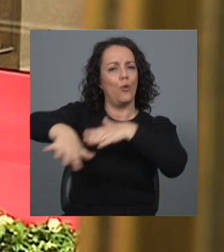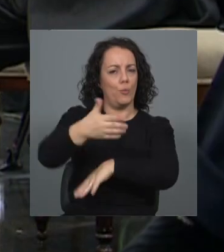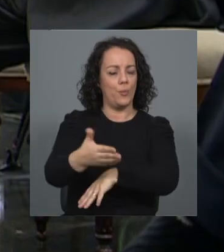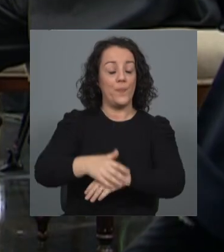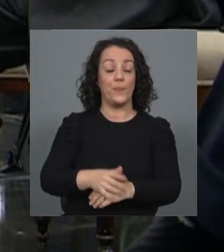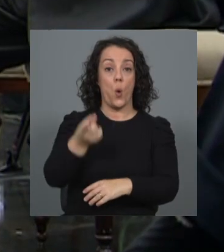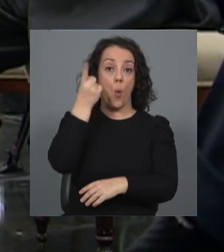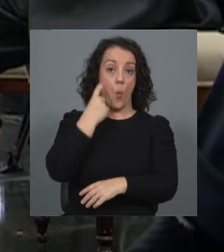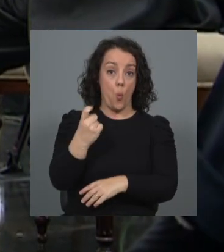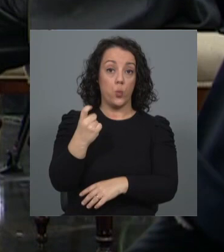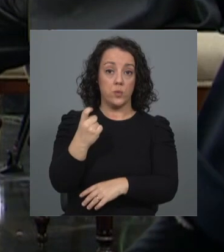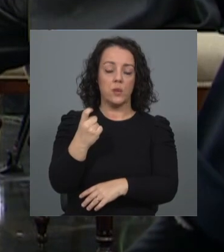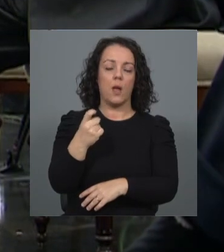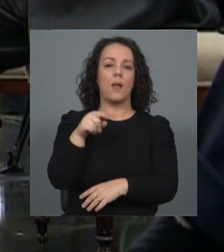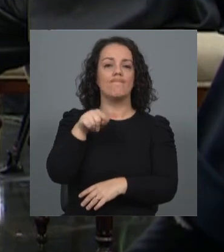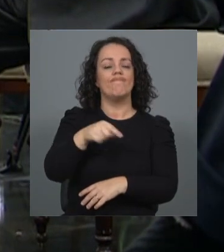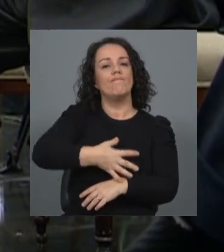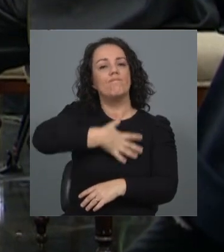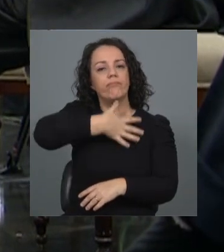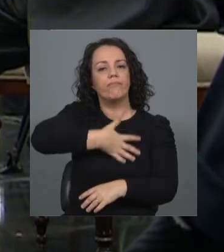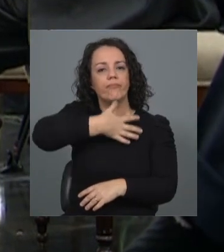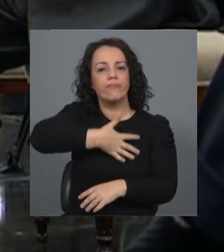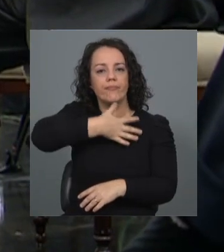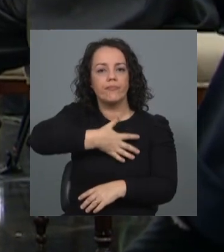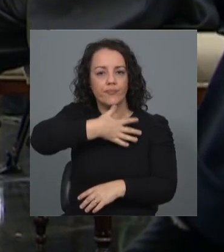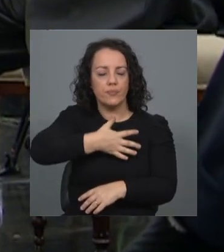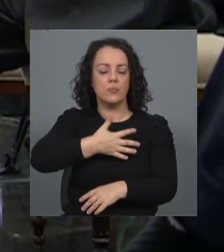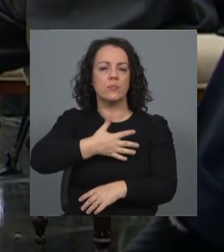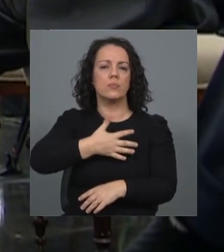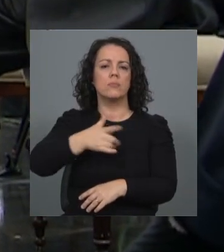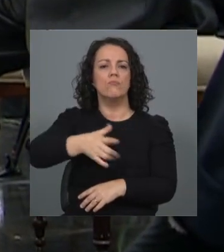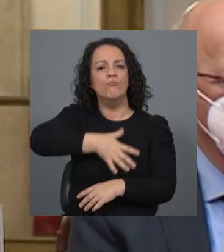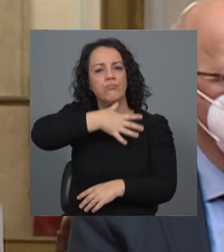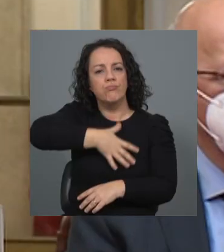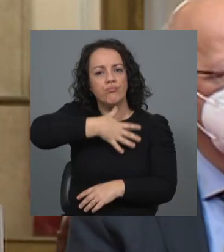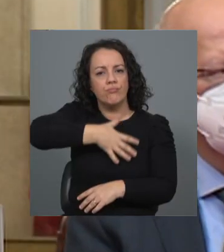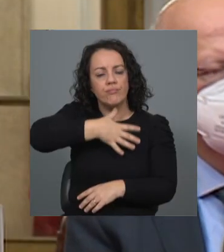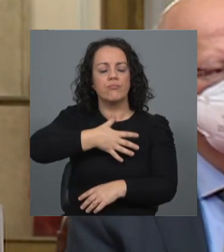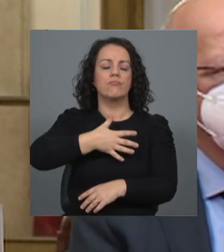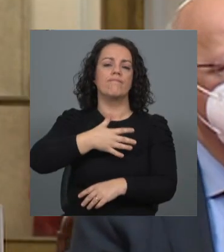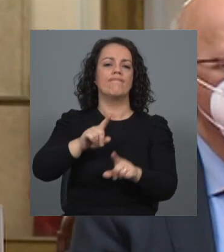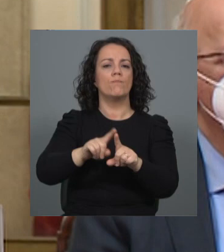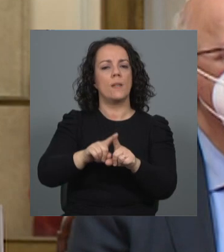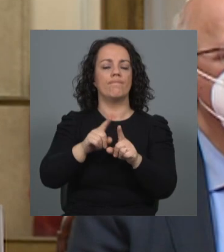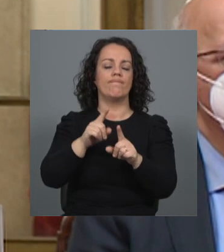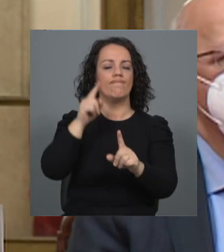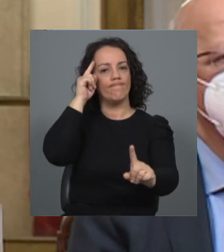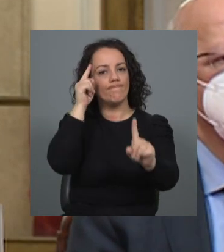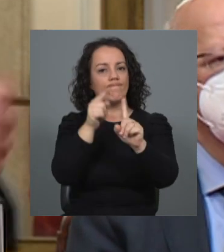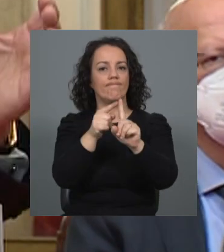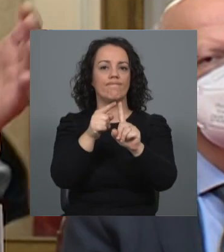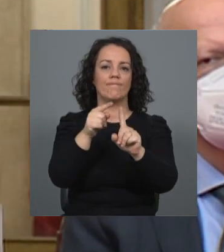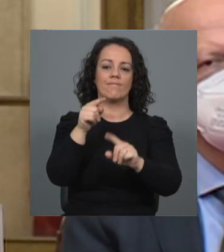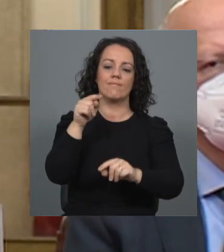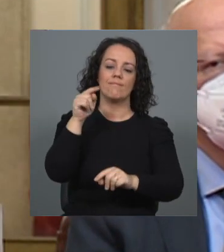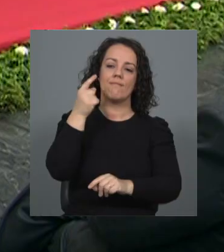nesta cerimónia que fez questão de voltar a ter no dia da